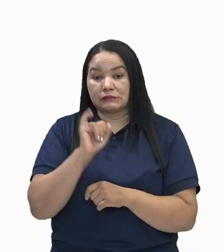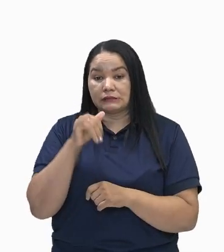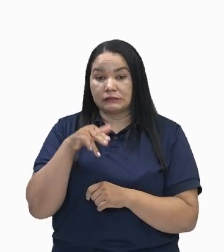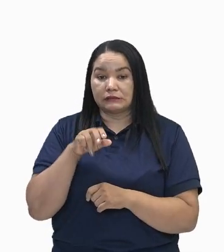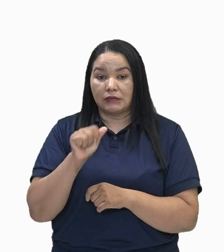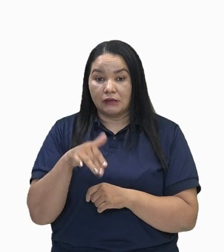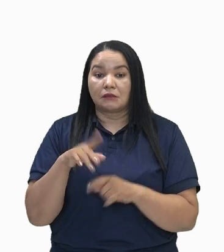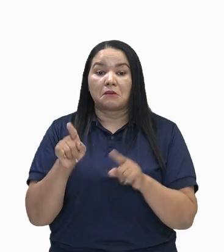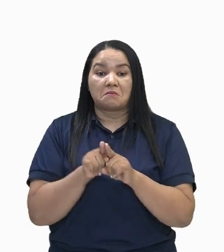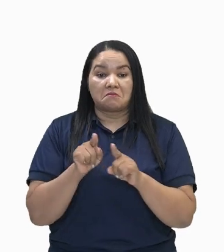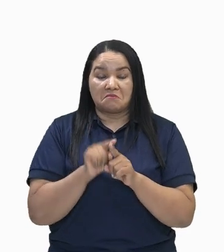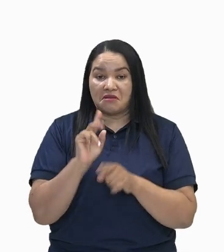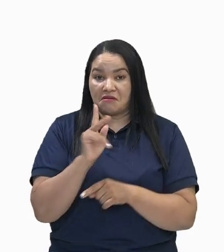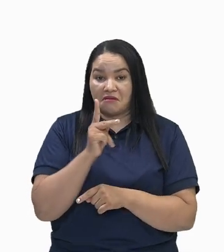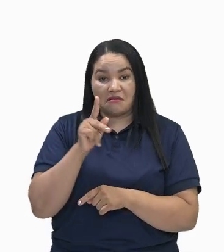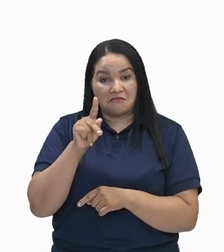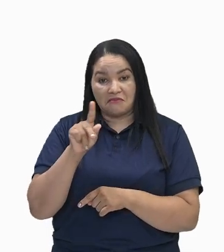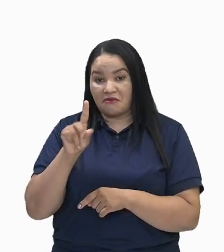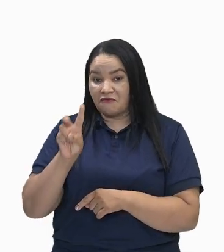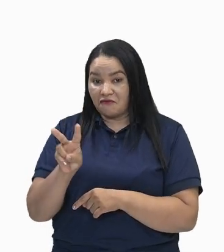de HPV com